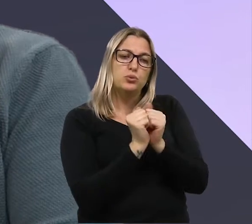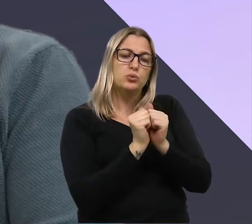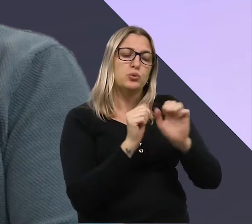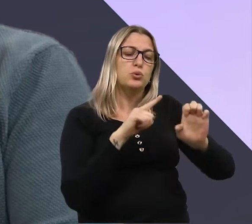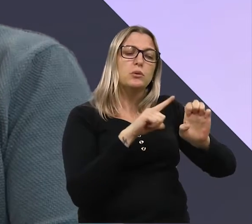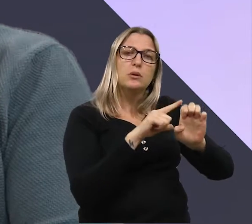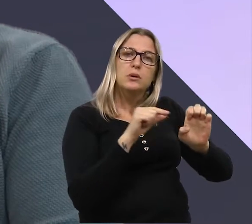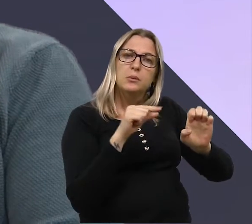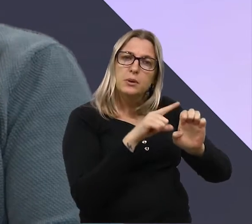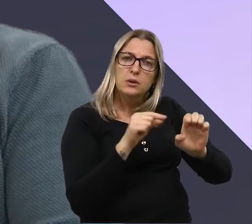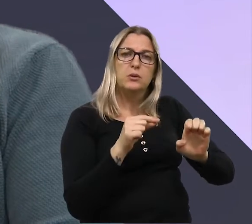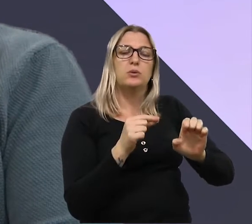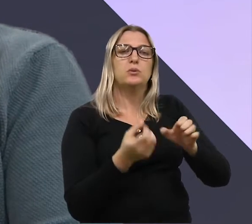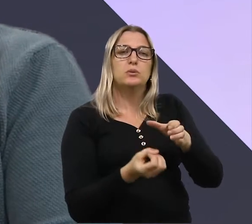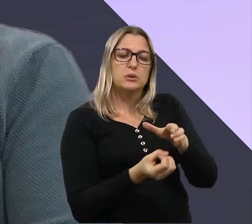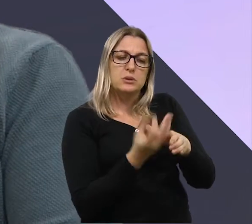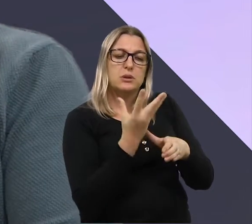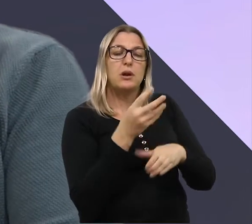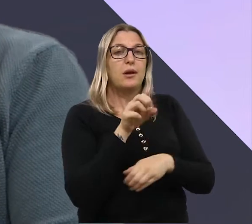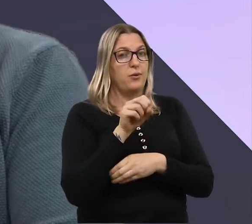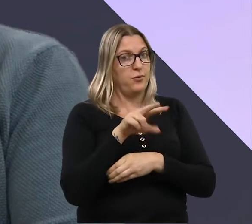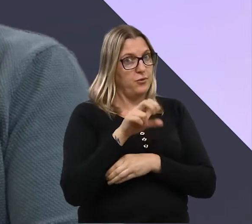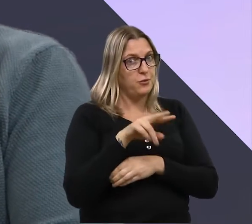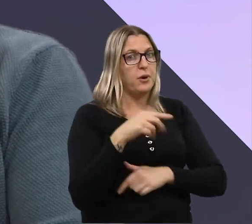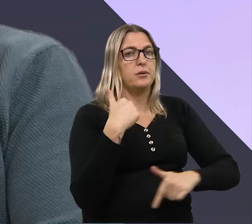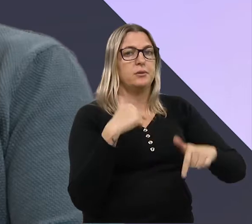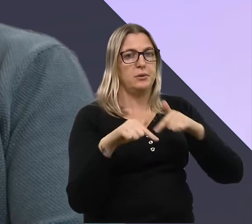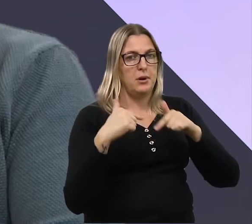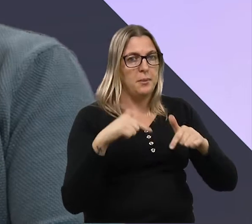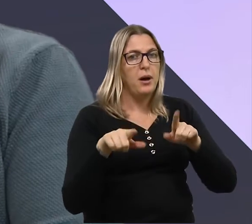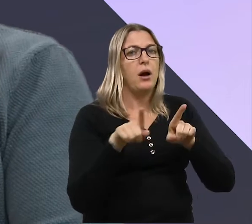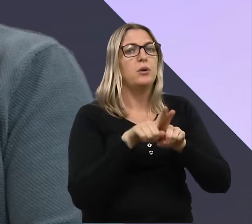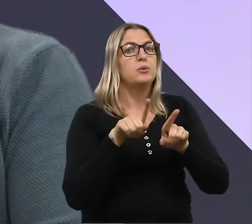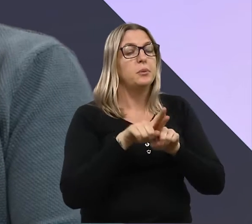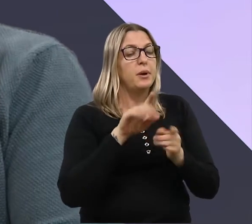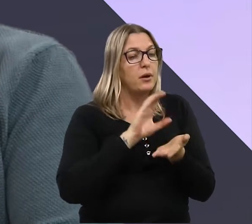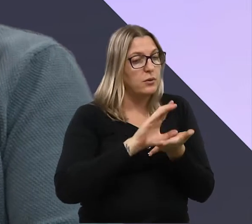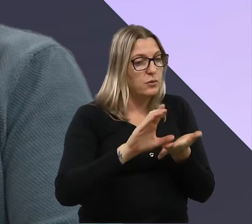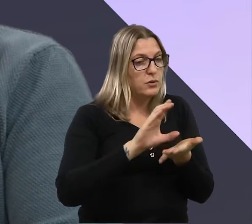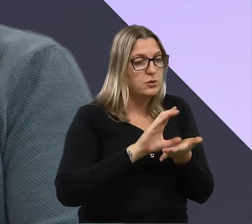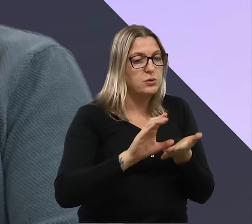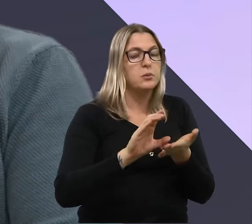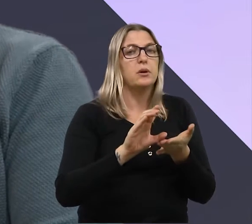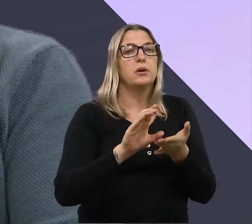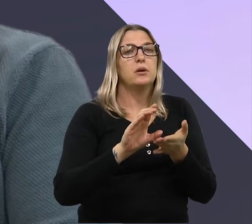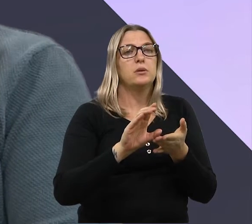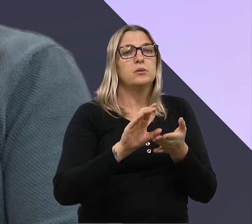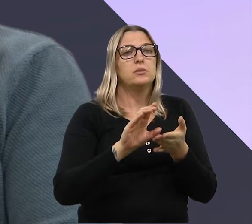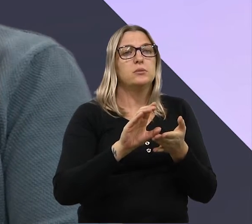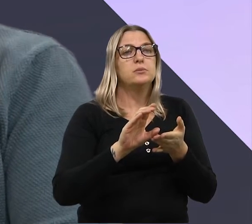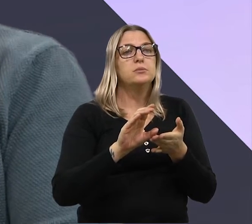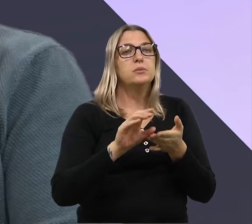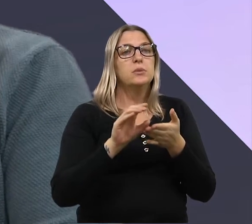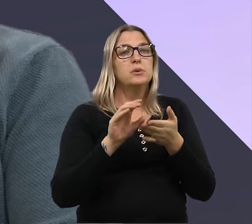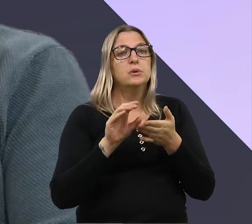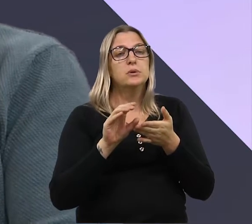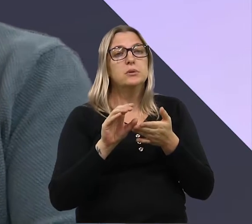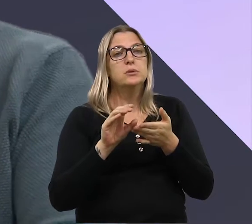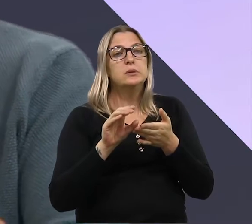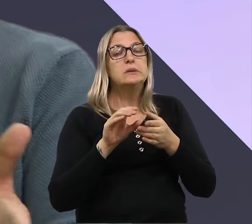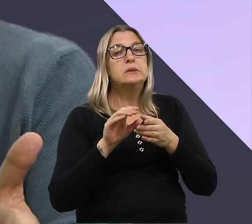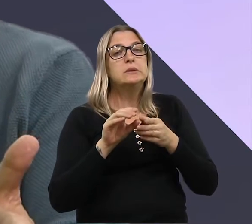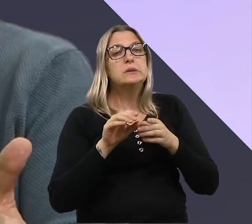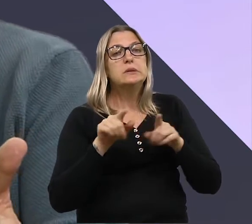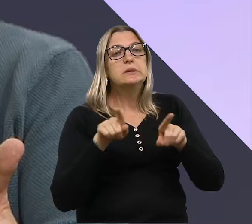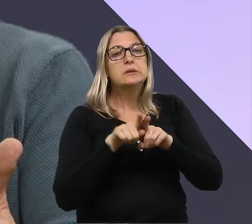empreendedores do nosso município e gerar emprego gerar investimentos e consequentemente esse essa geração de emprego de